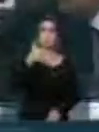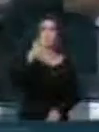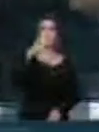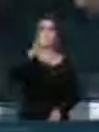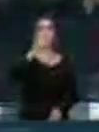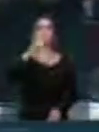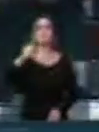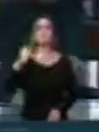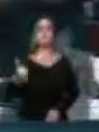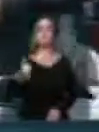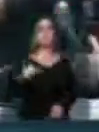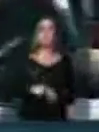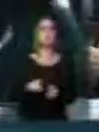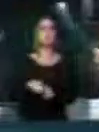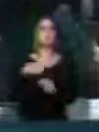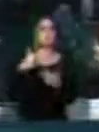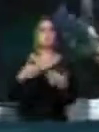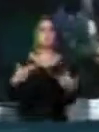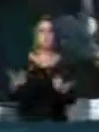as providências.